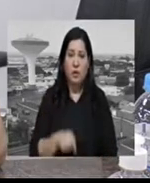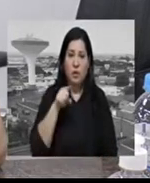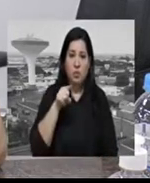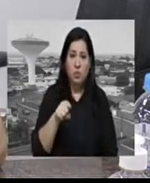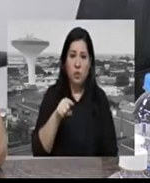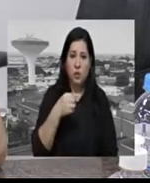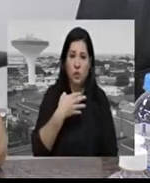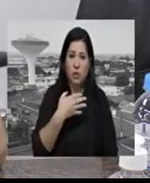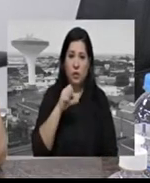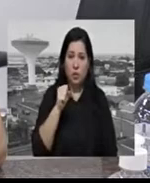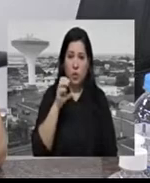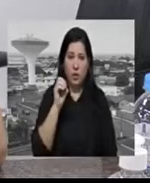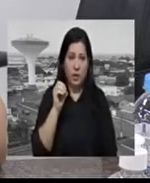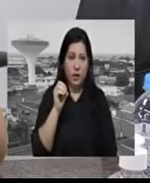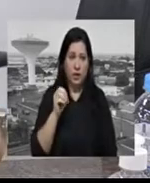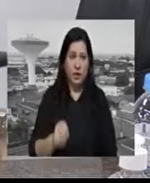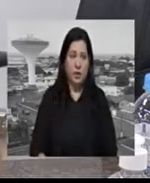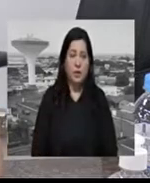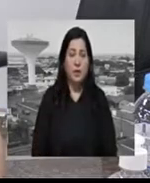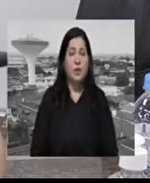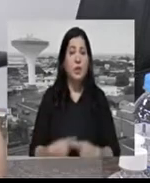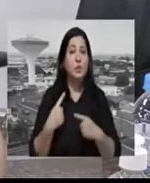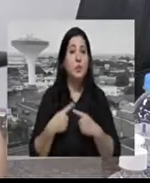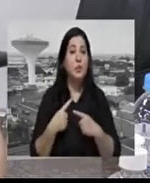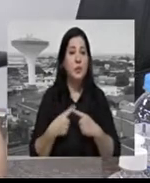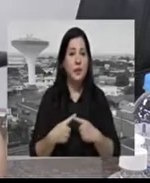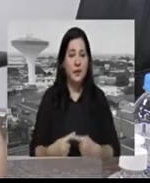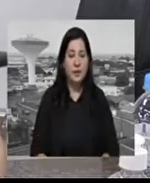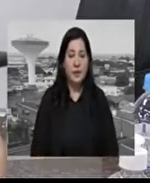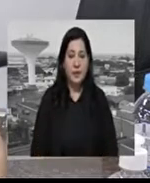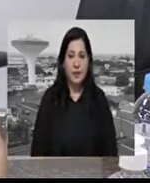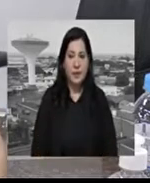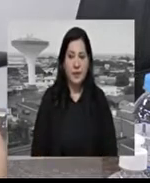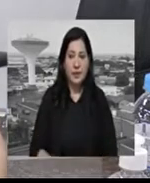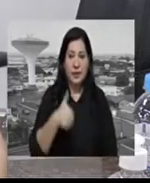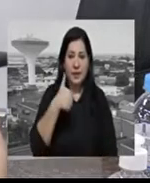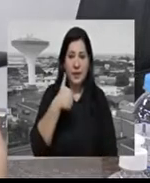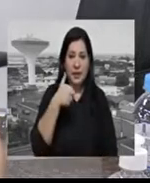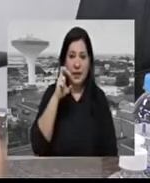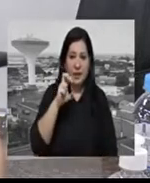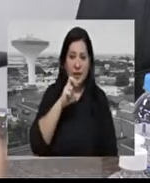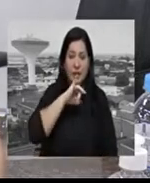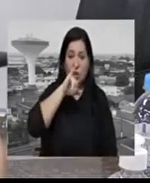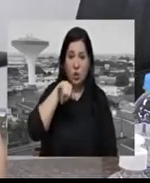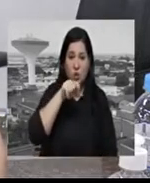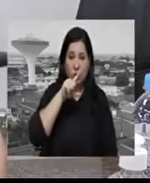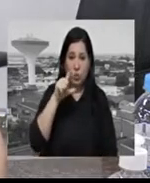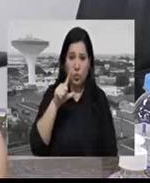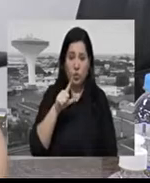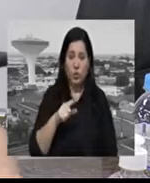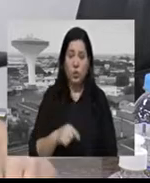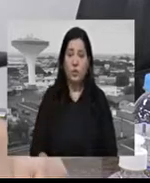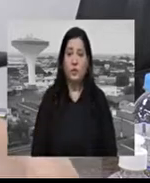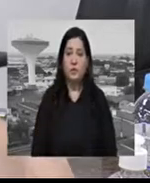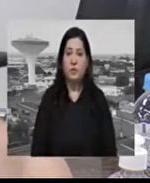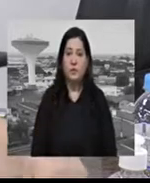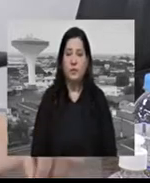1480 porque foi Quinze de Julho saiu uma matéria que